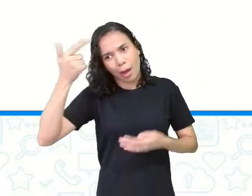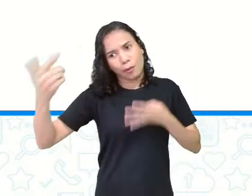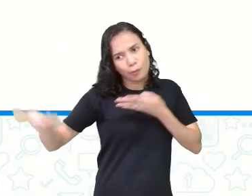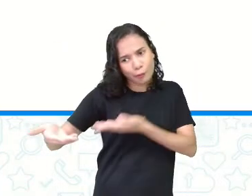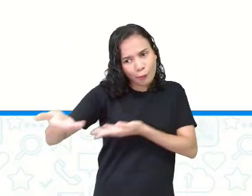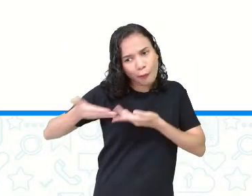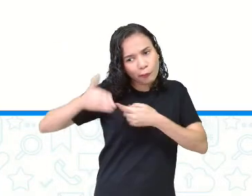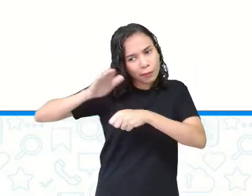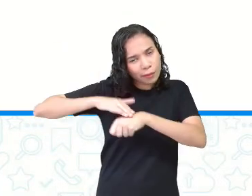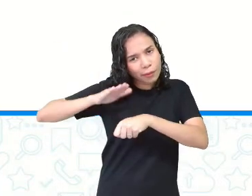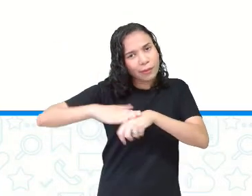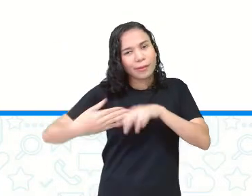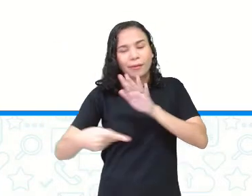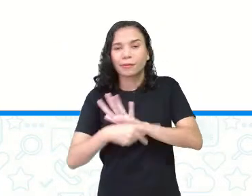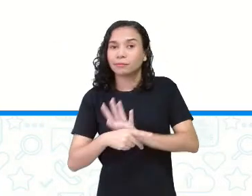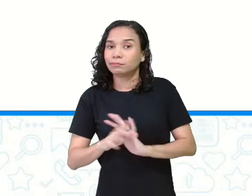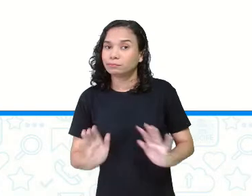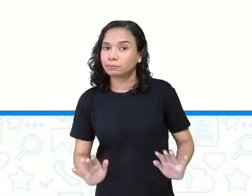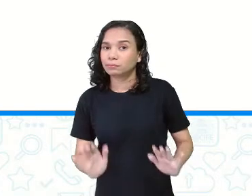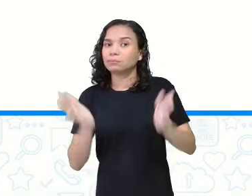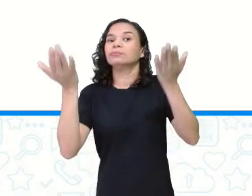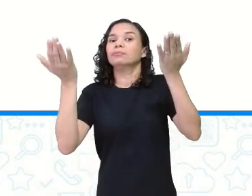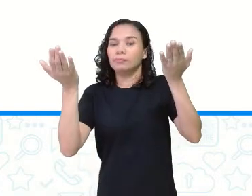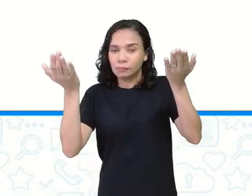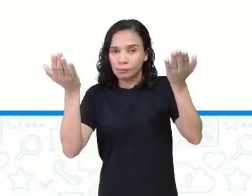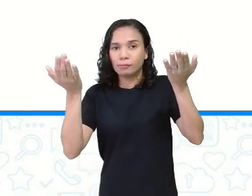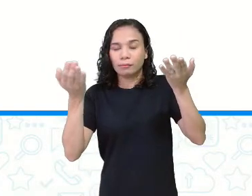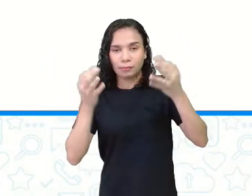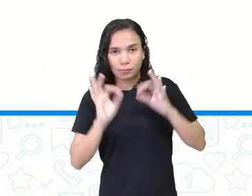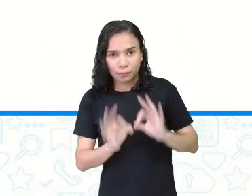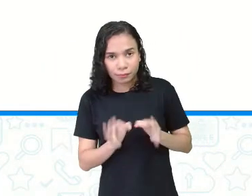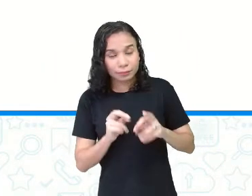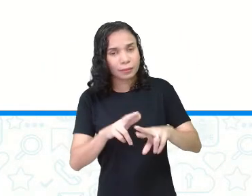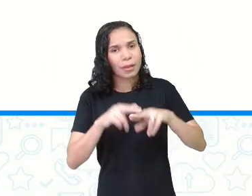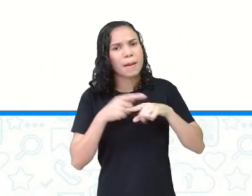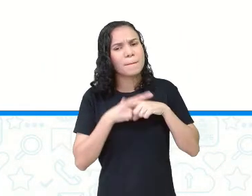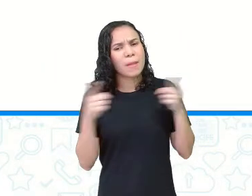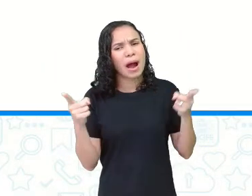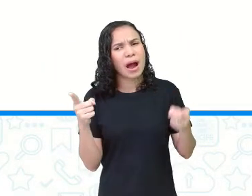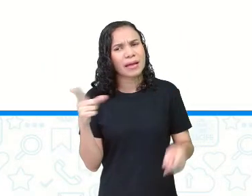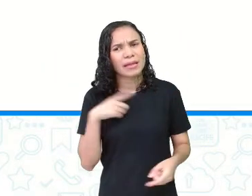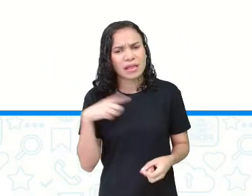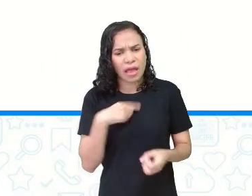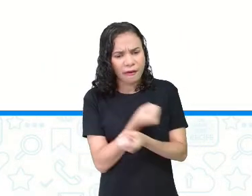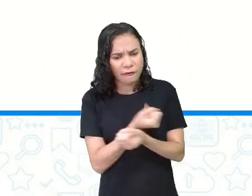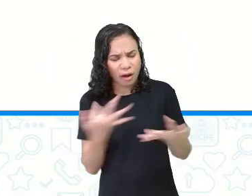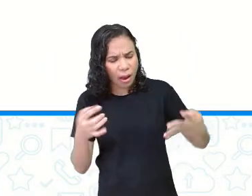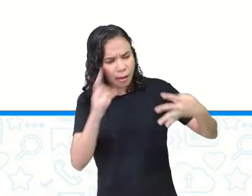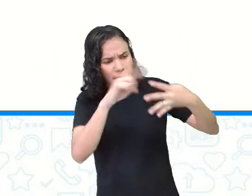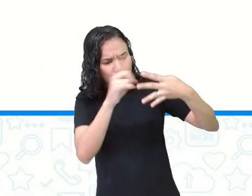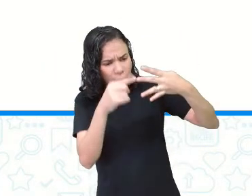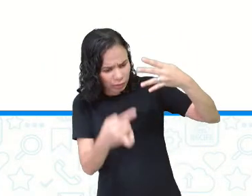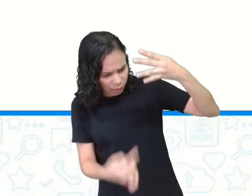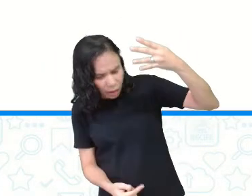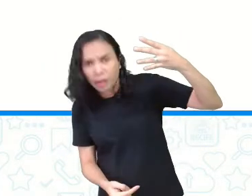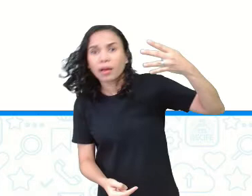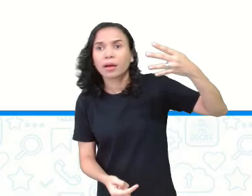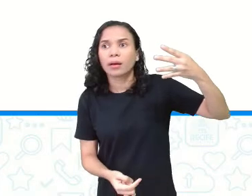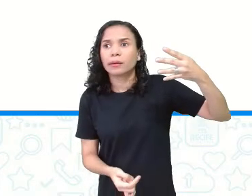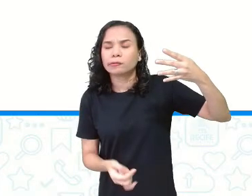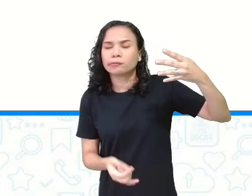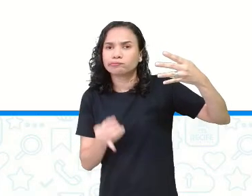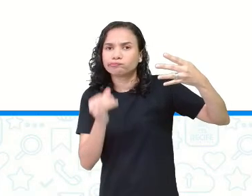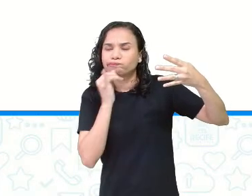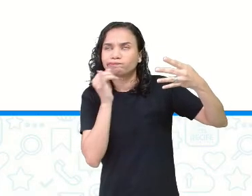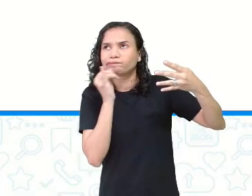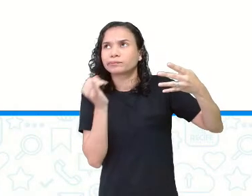Nesse caso aí, para convidar para uma festa. Mas se tivesse várias alternativas, aí nas